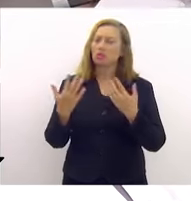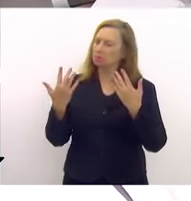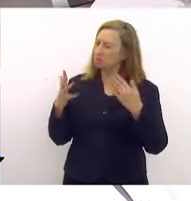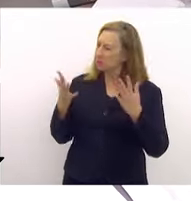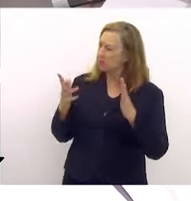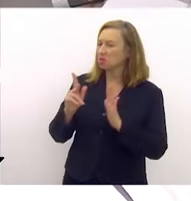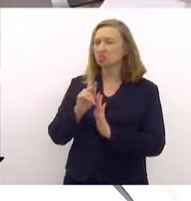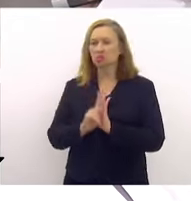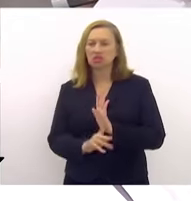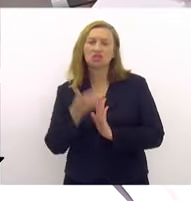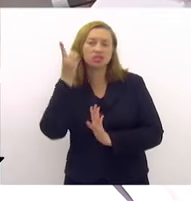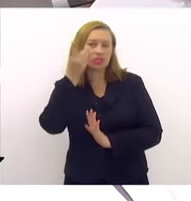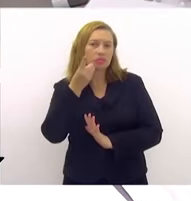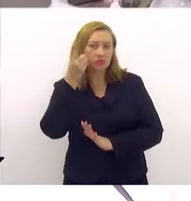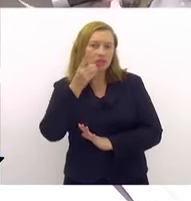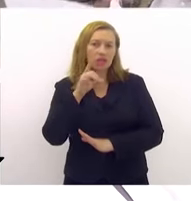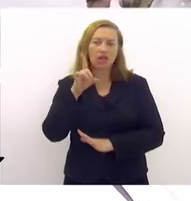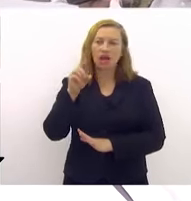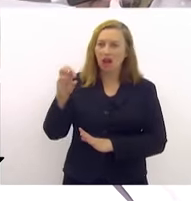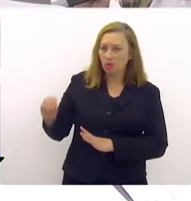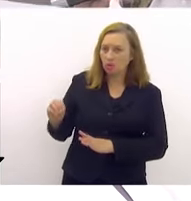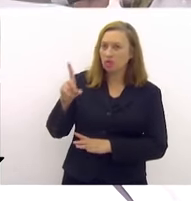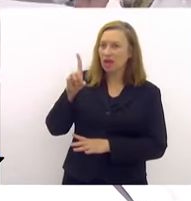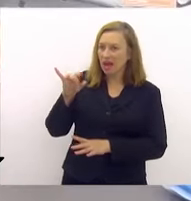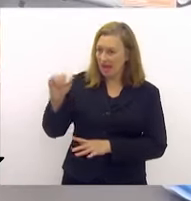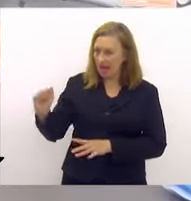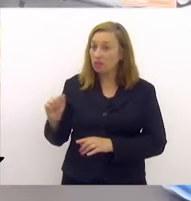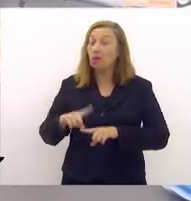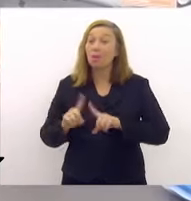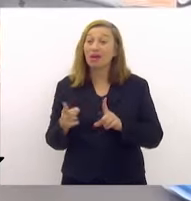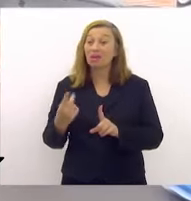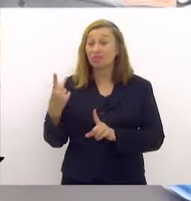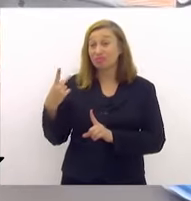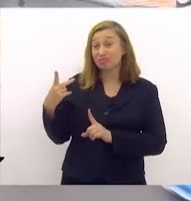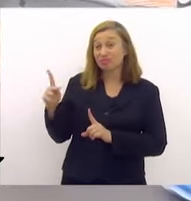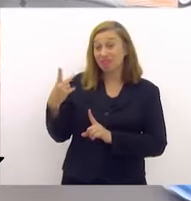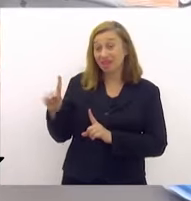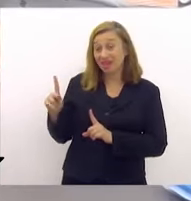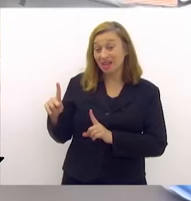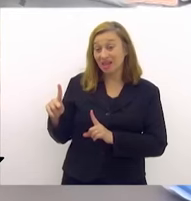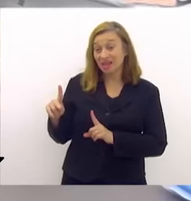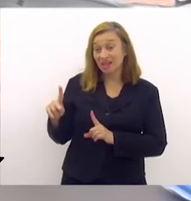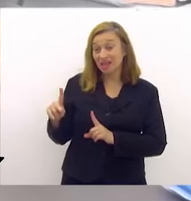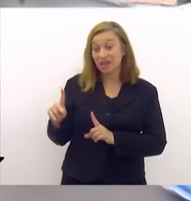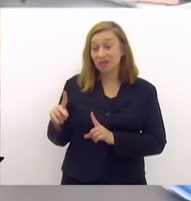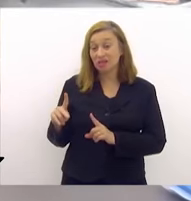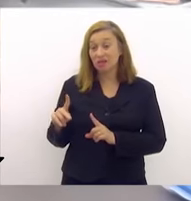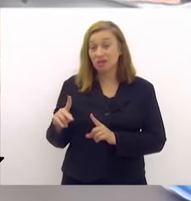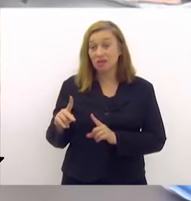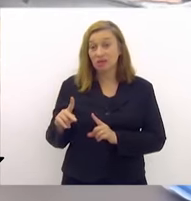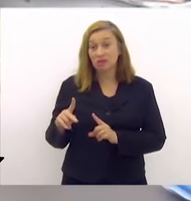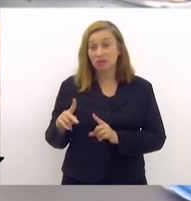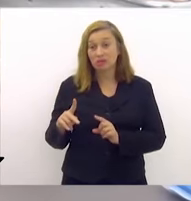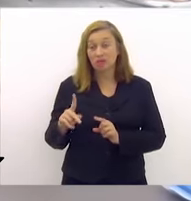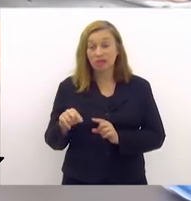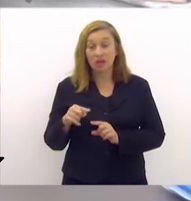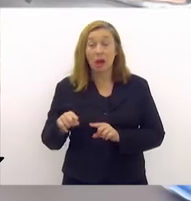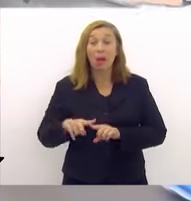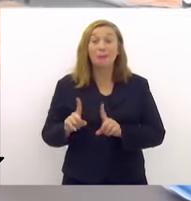projeto do deputado Cláudio Caiado, é que o dele é sobre sanção. Há